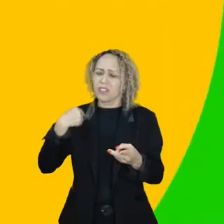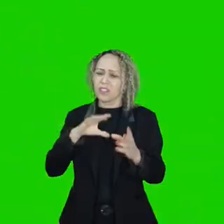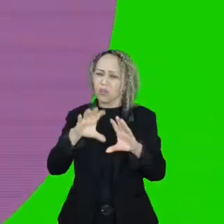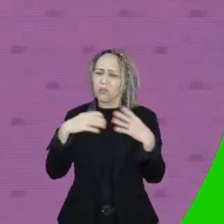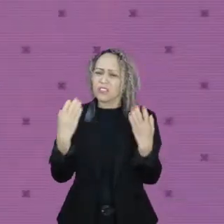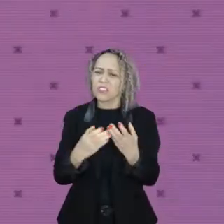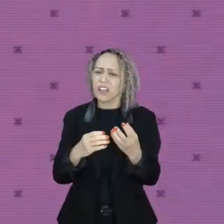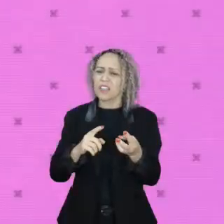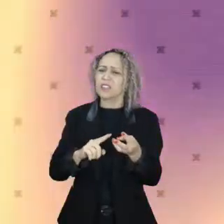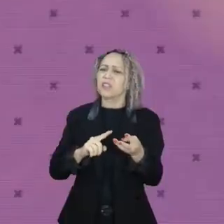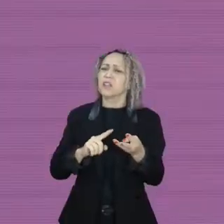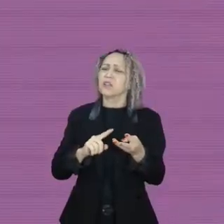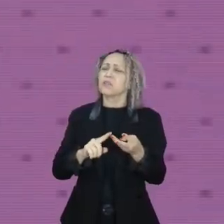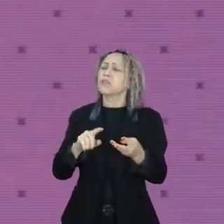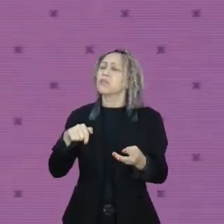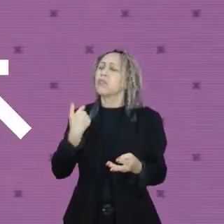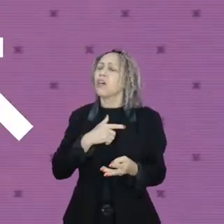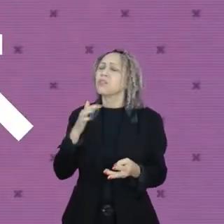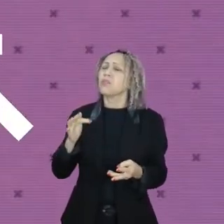país?